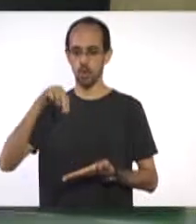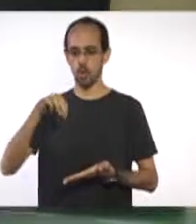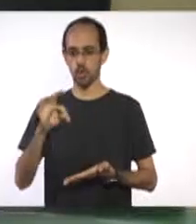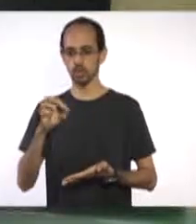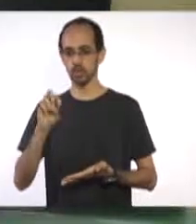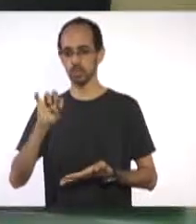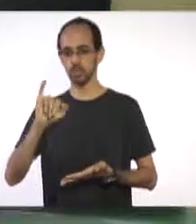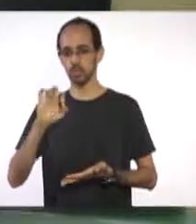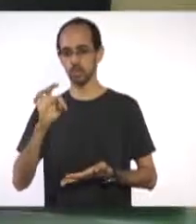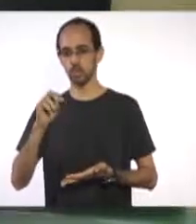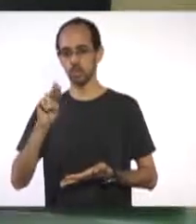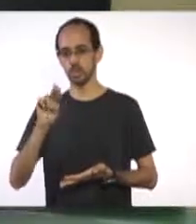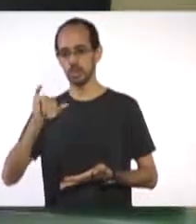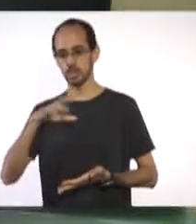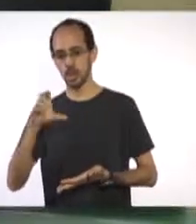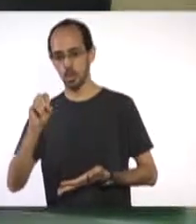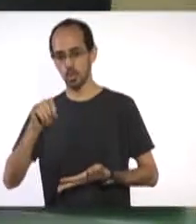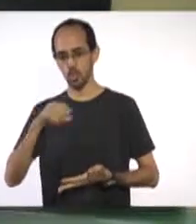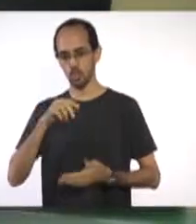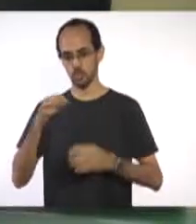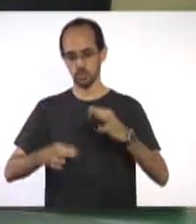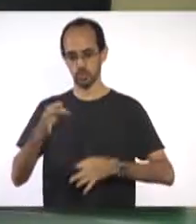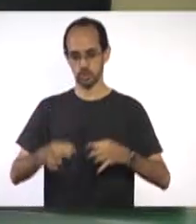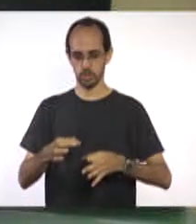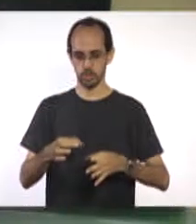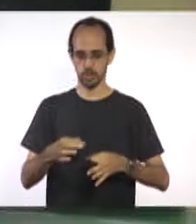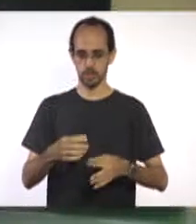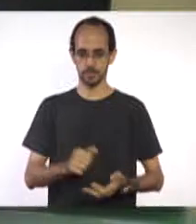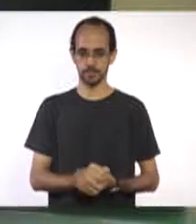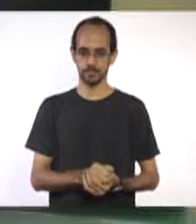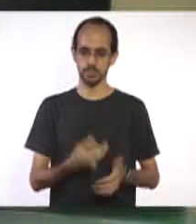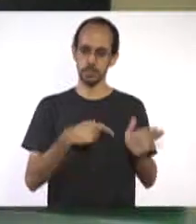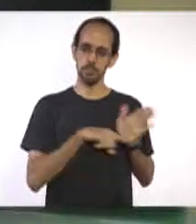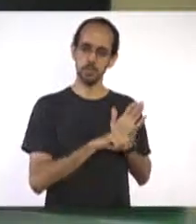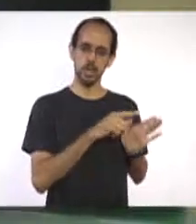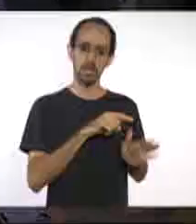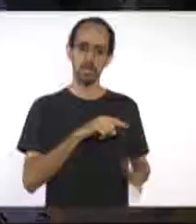Deputado Eliomar Coelho, o senhor quer fazer uso da palavra?